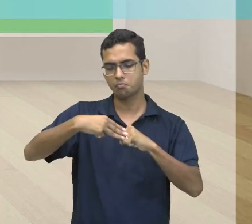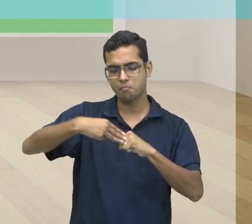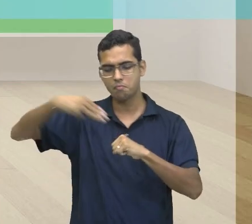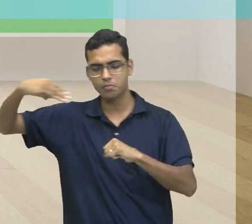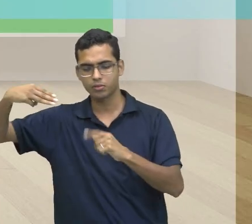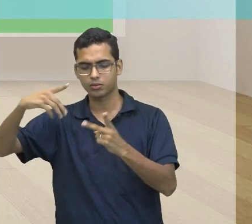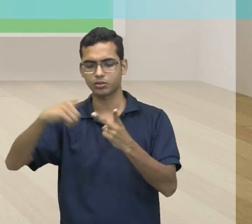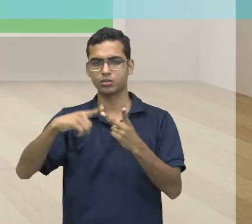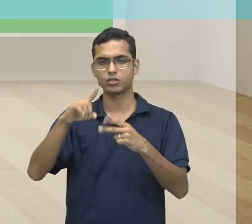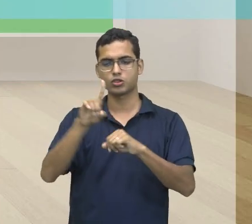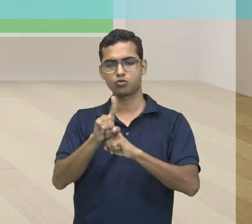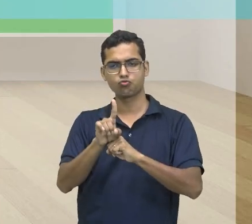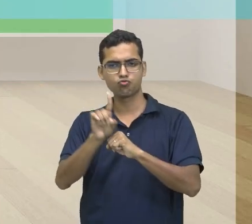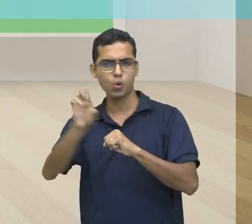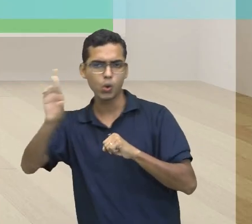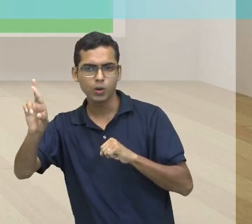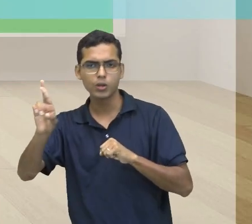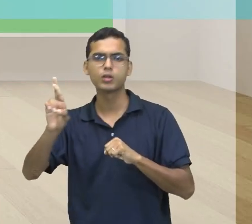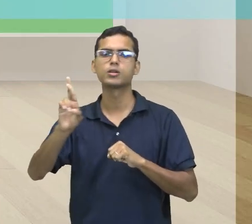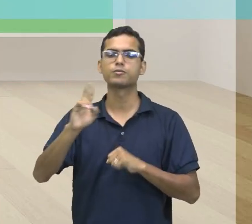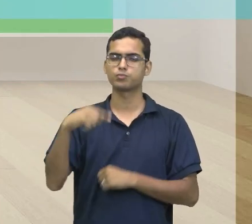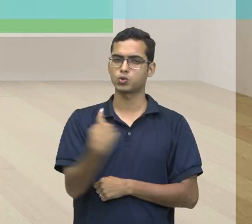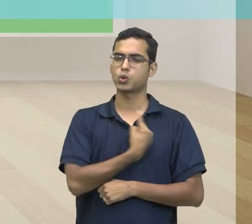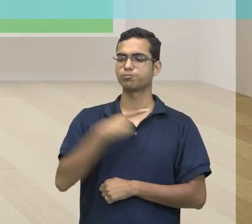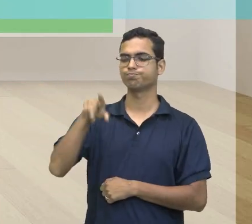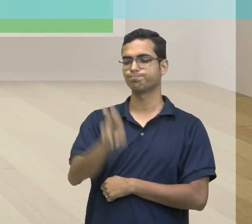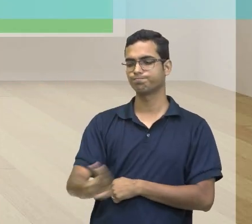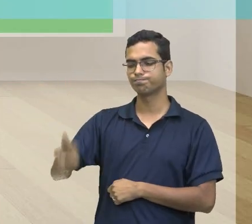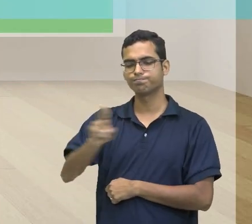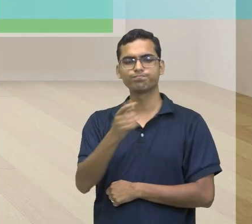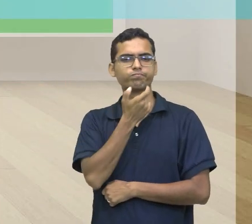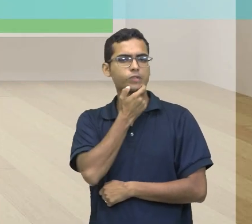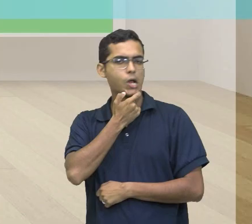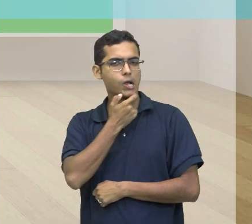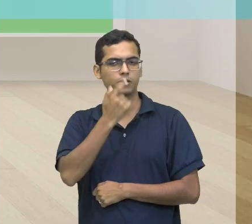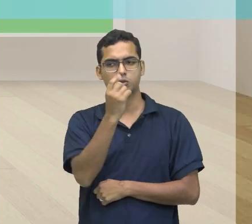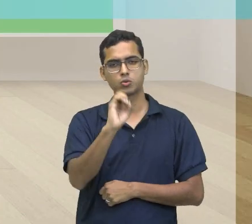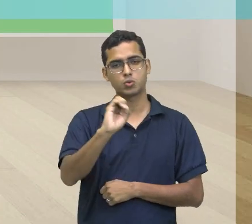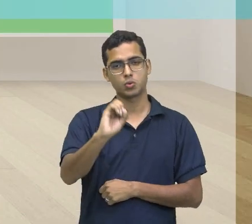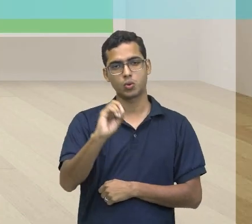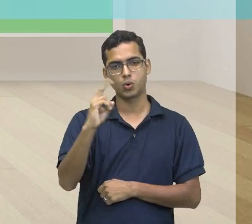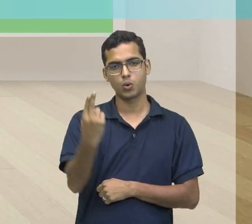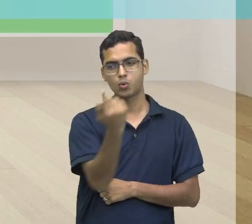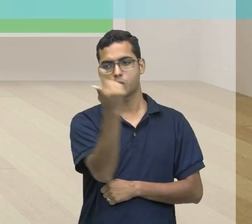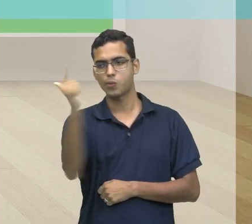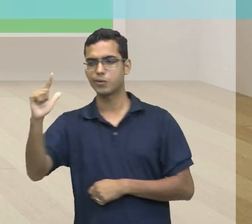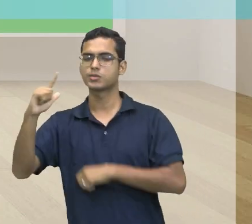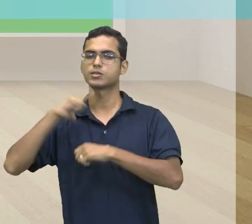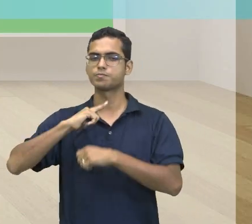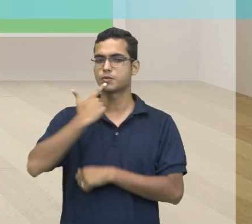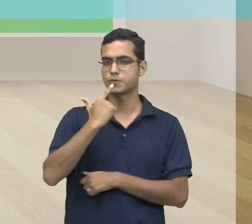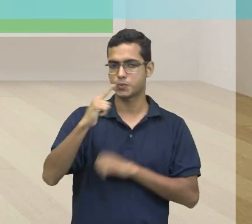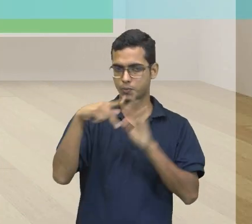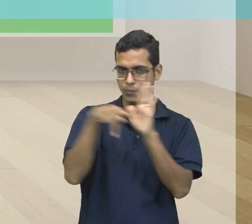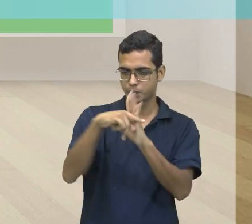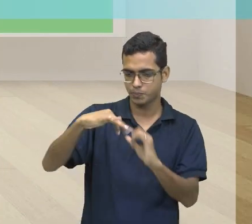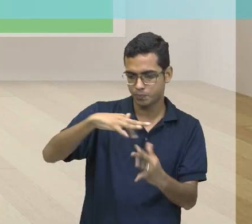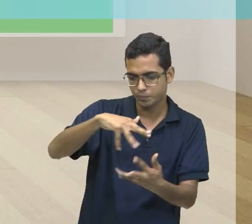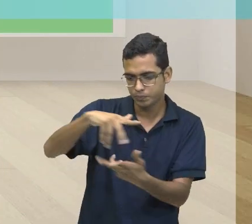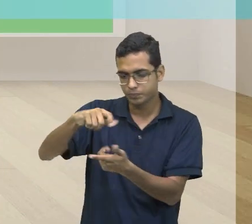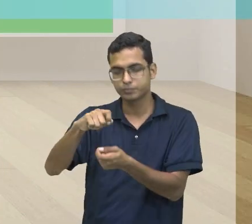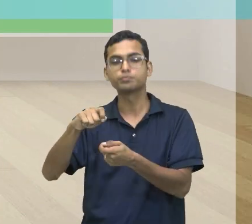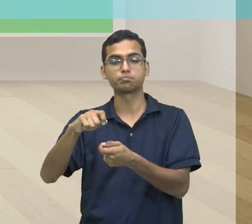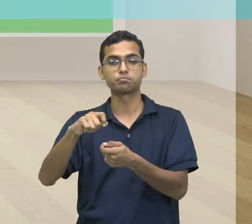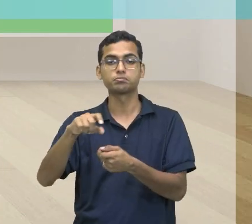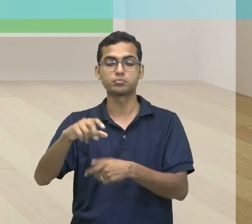por exemplo, nós vamos utilizar a língua inglesa, outras línguas internacionais, mas basicamente a língua inglesa, porque através